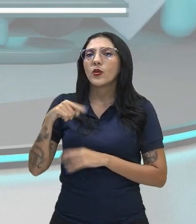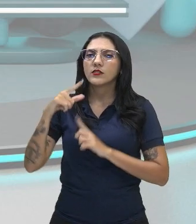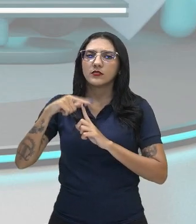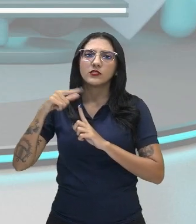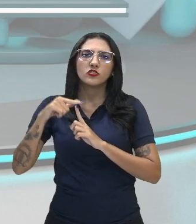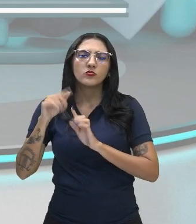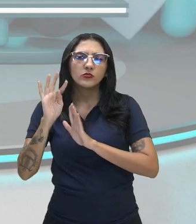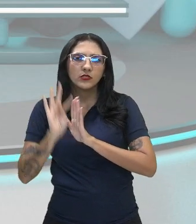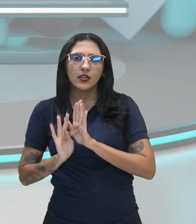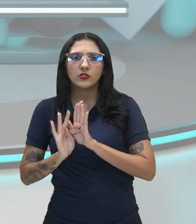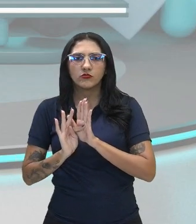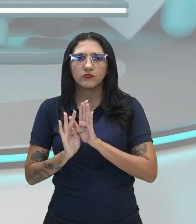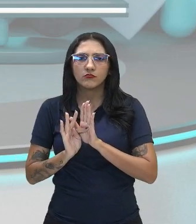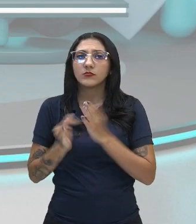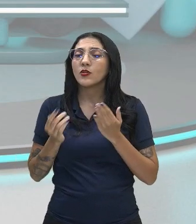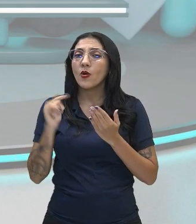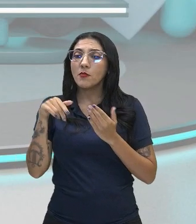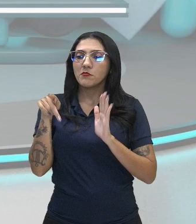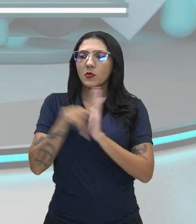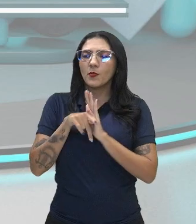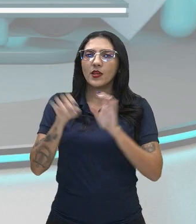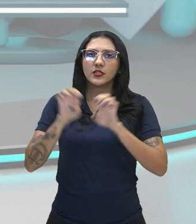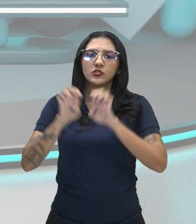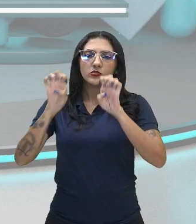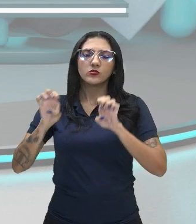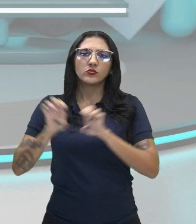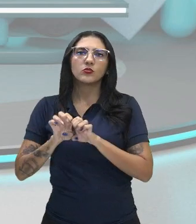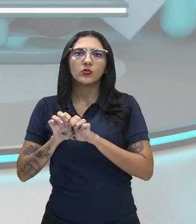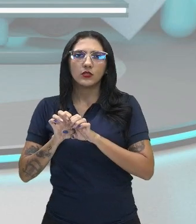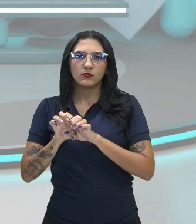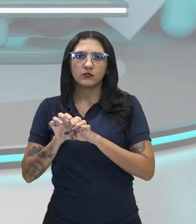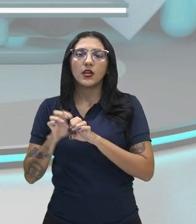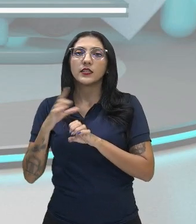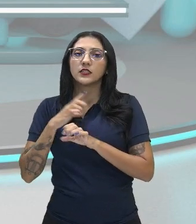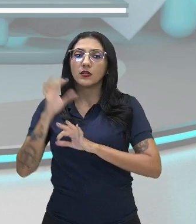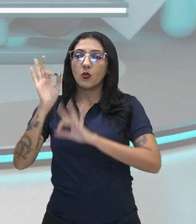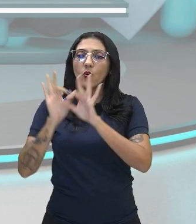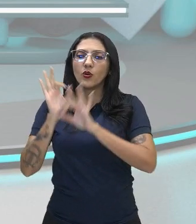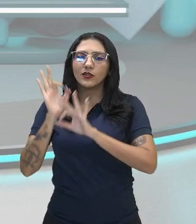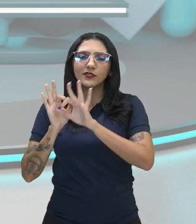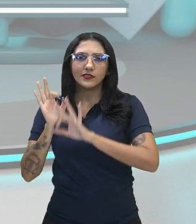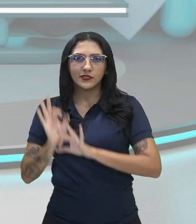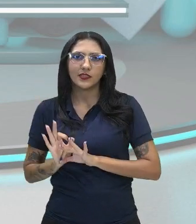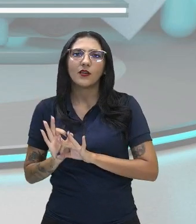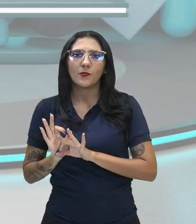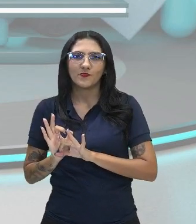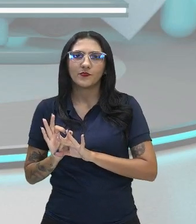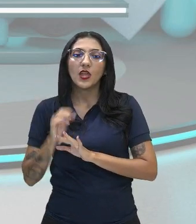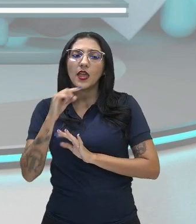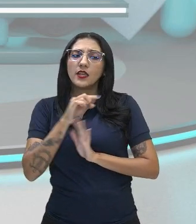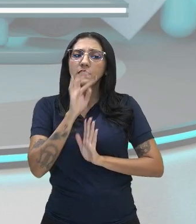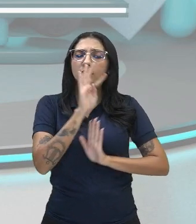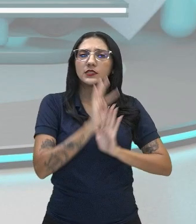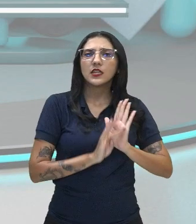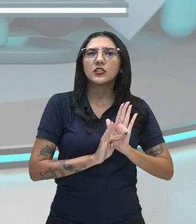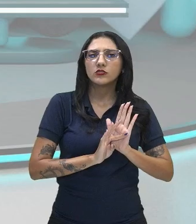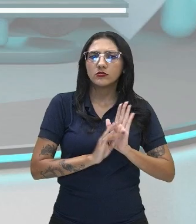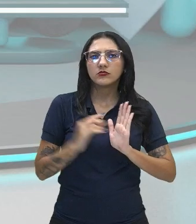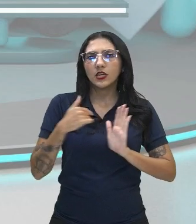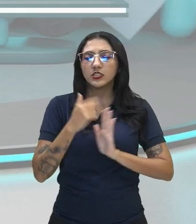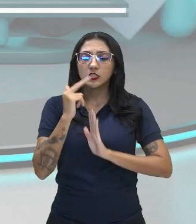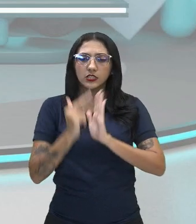textuais? São essas estruturas que vão organizar estes textos do dia a dia que nós lemos